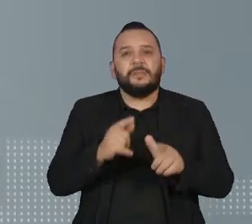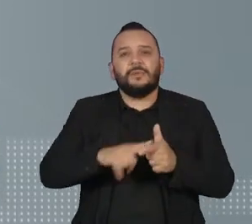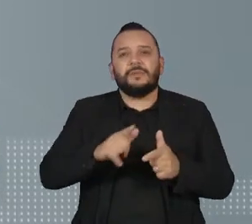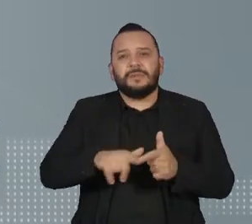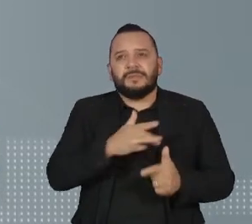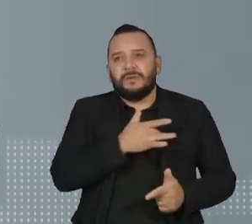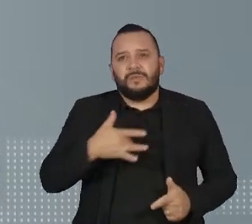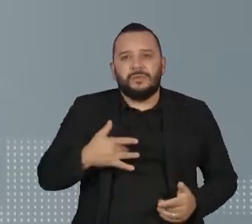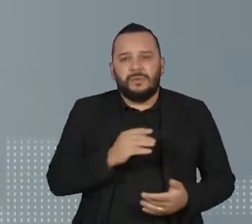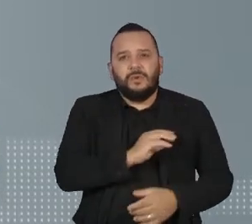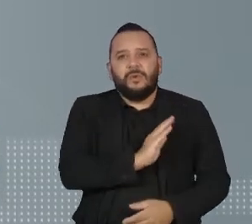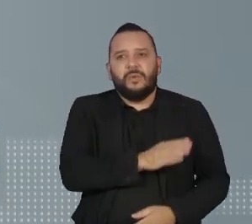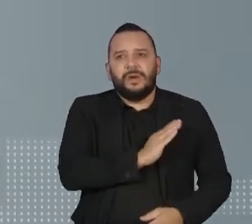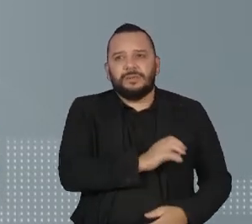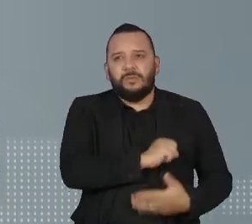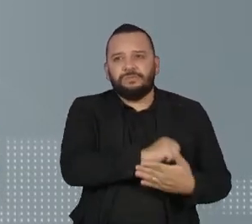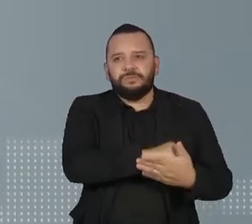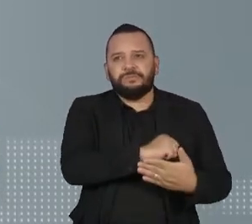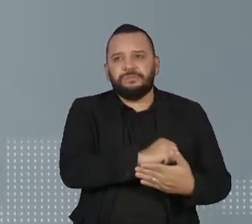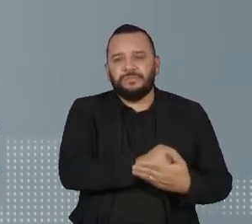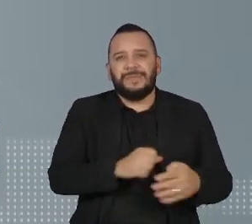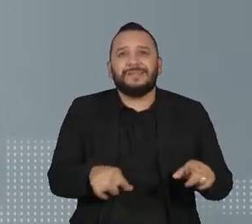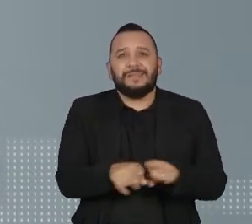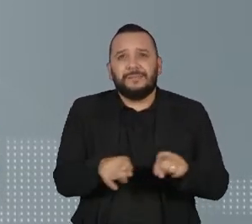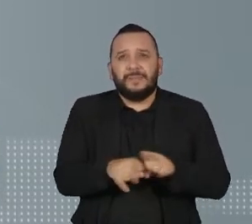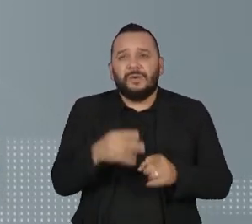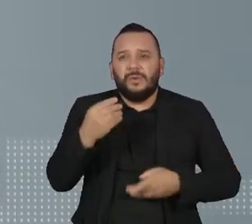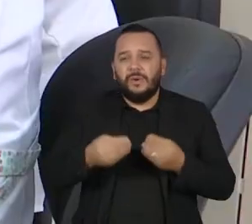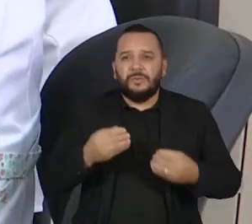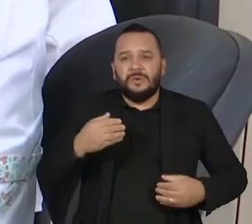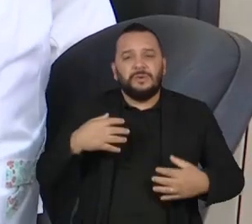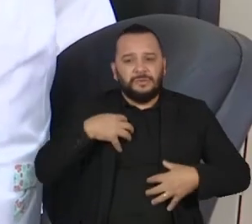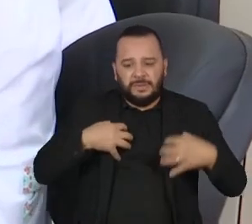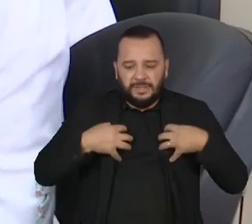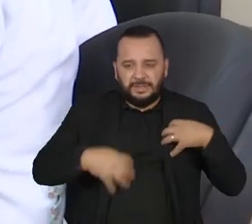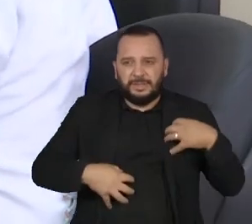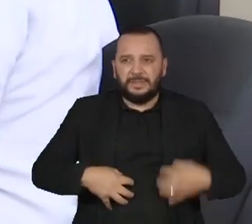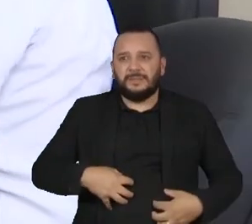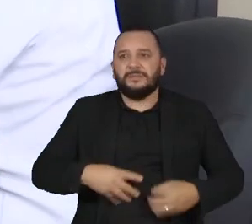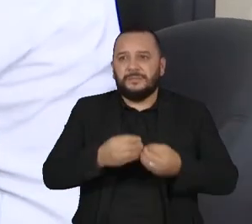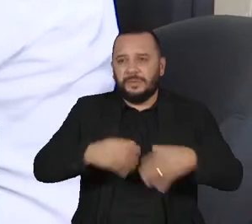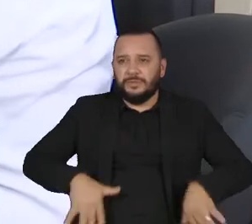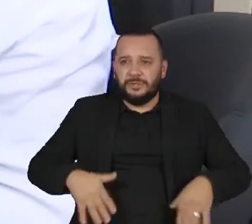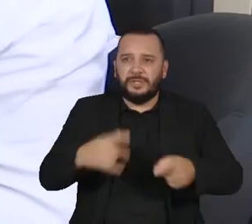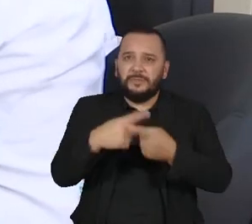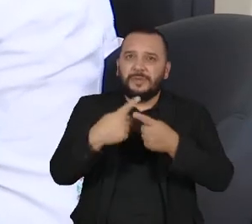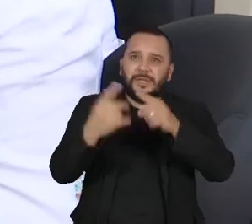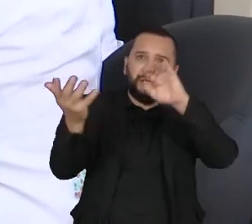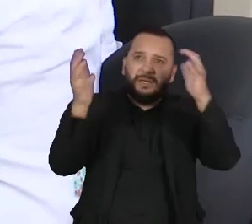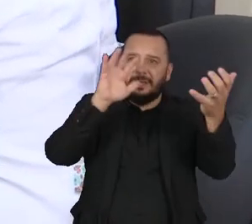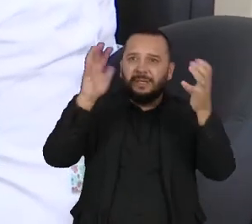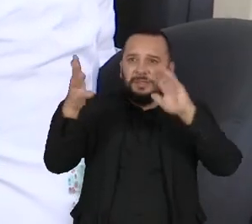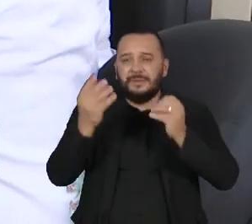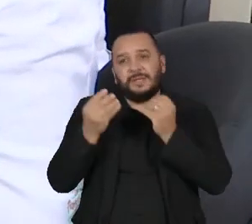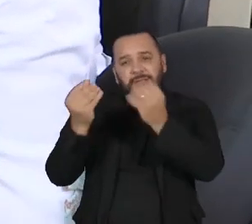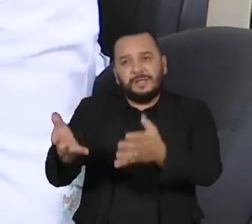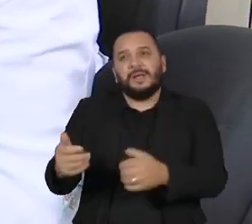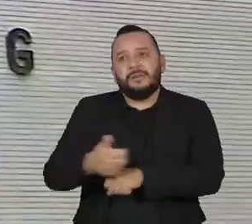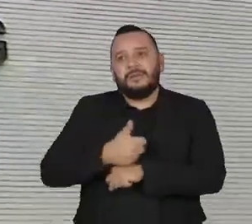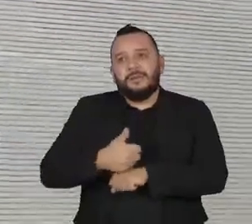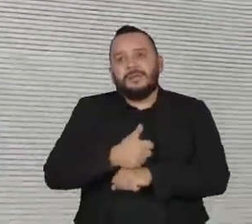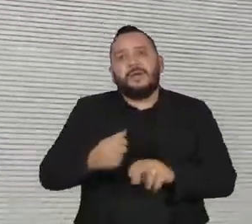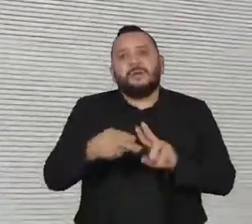cardiovasculares e como isso afeta o organismo dependendo dos efeitos do clima o guia será entregue a profissionais do SUS e também pode ser